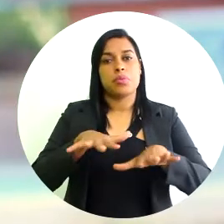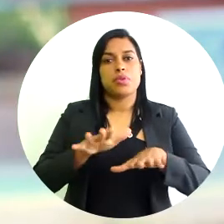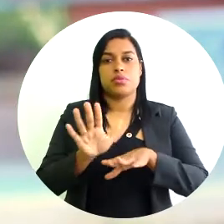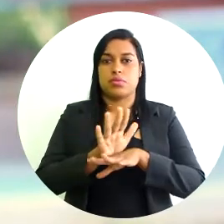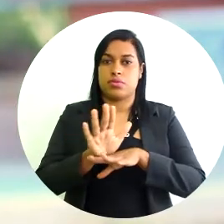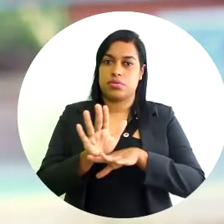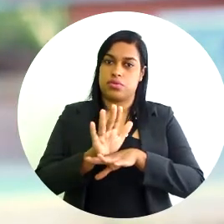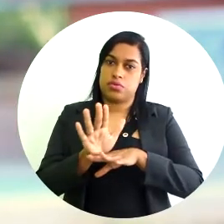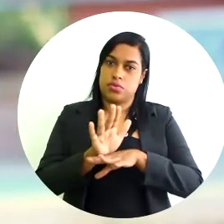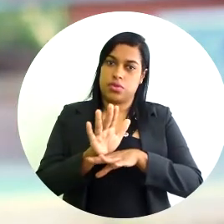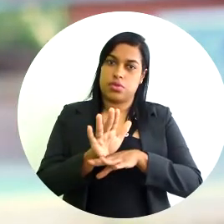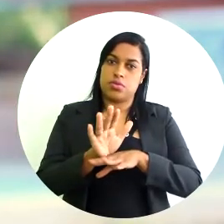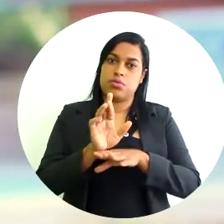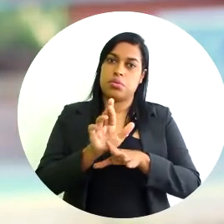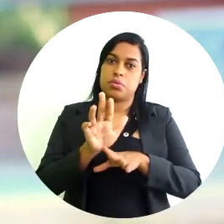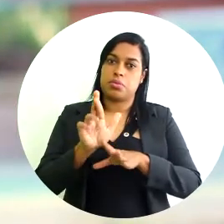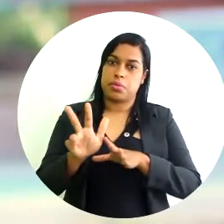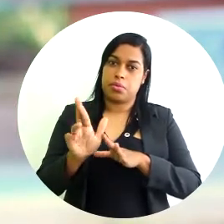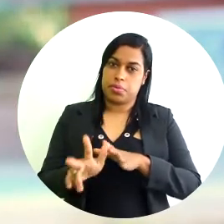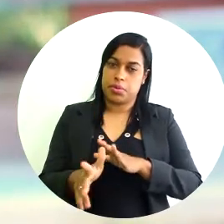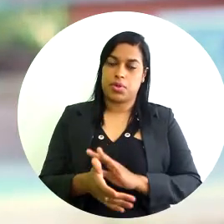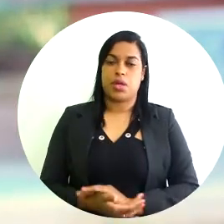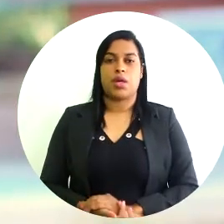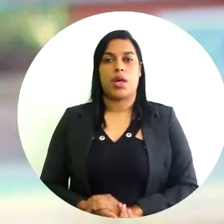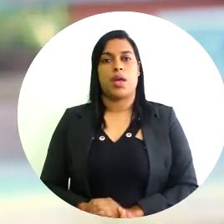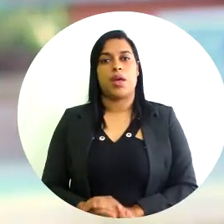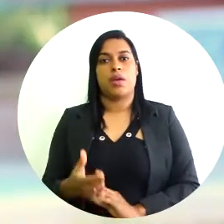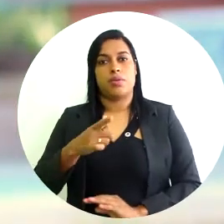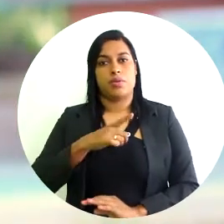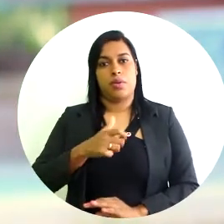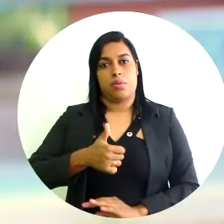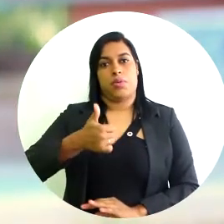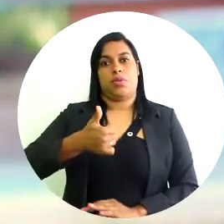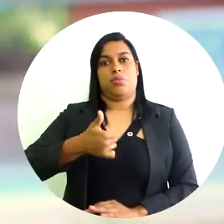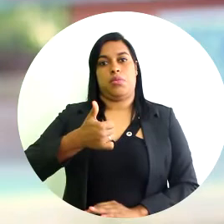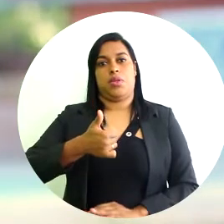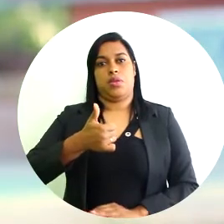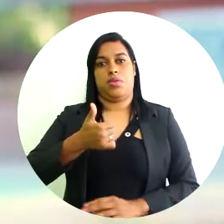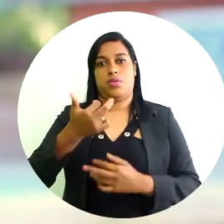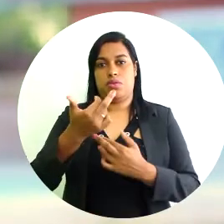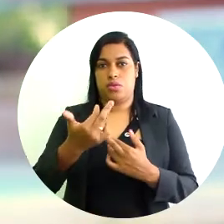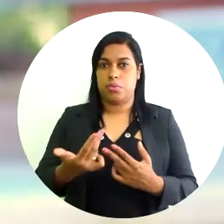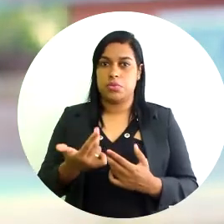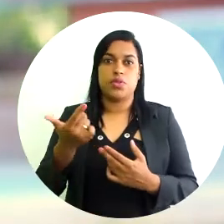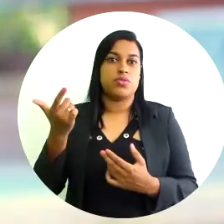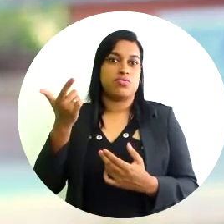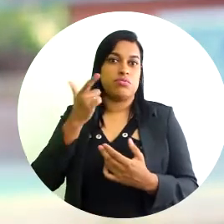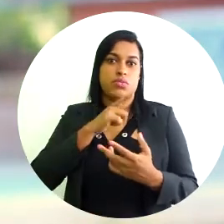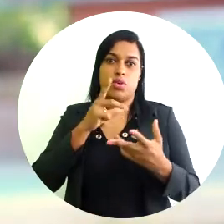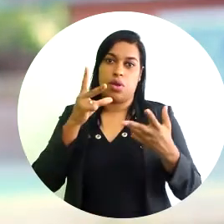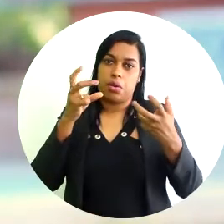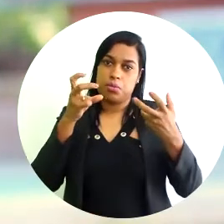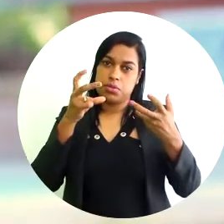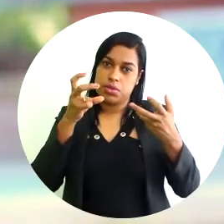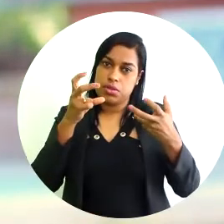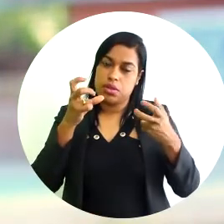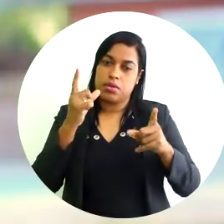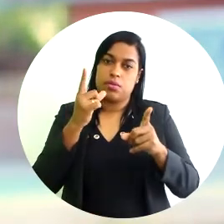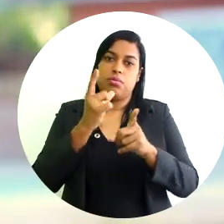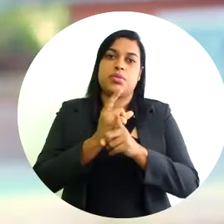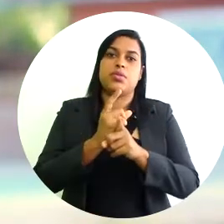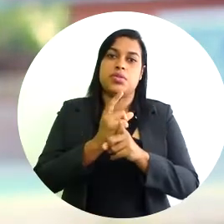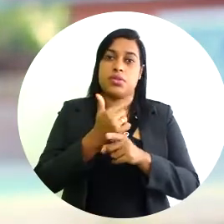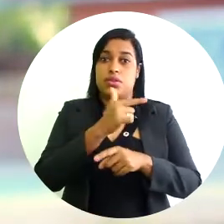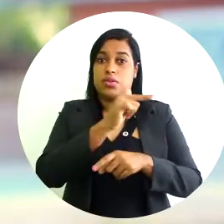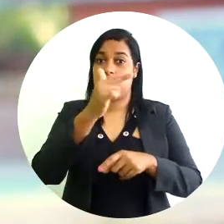vídeos, que são os multimeios. Então eu tenho, o primeiro, os objetos que eu consigo observar, que eu consigo identificar e que